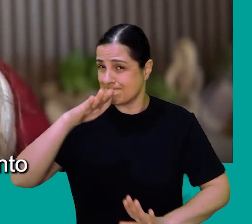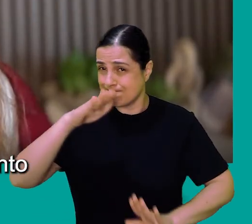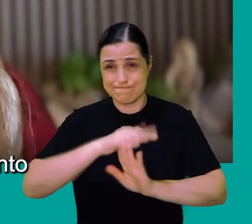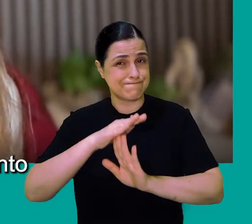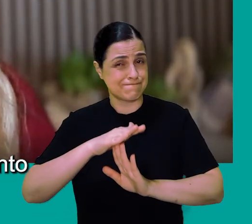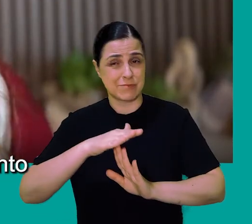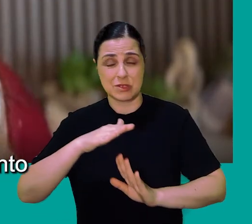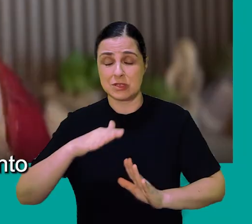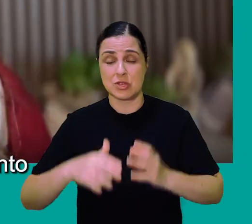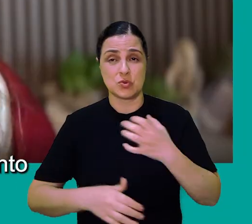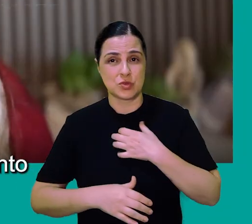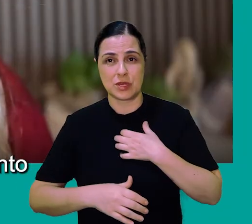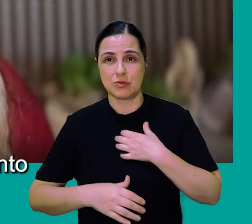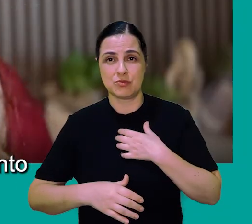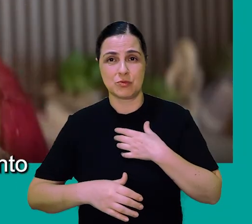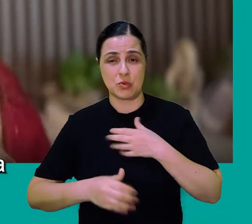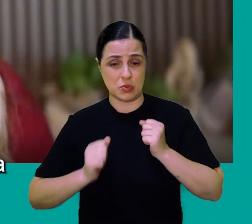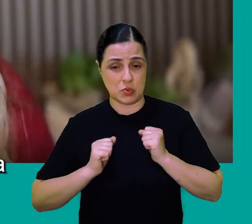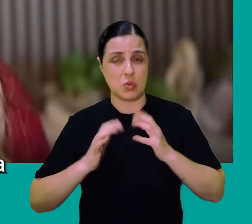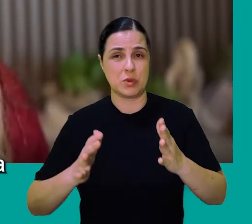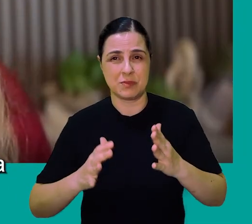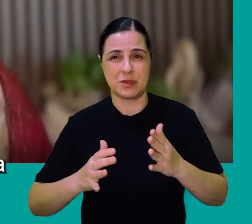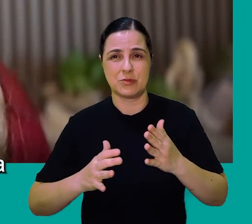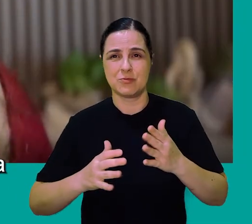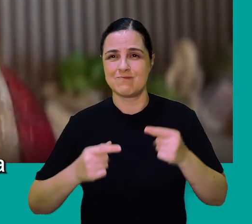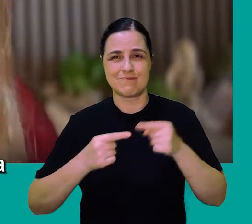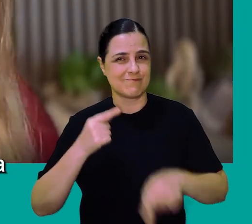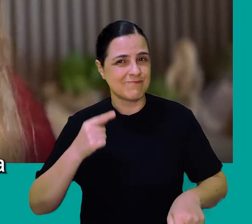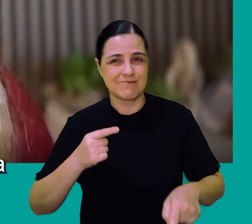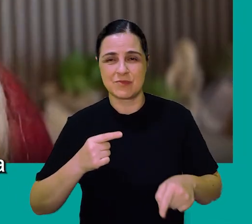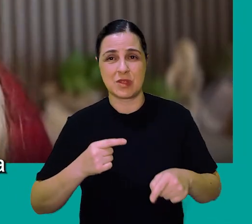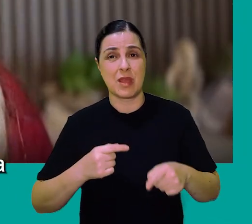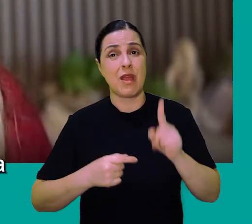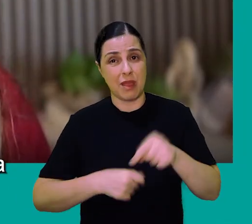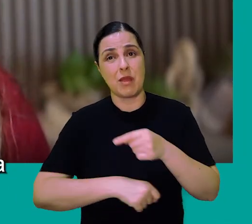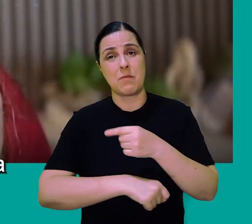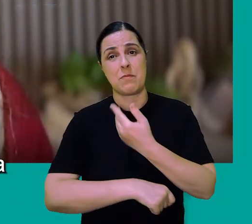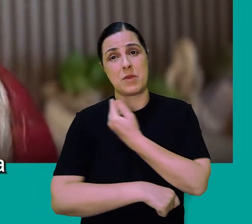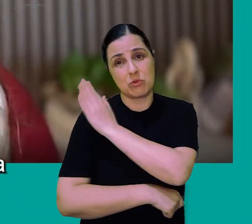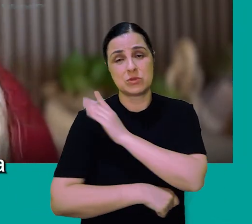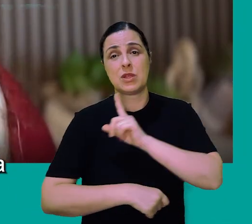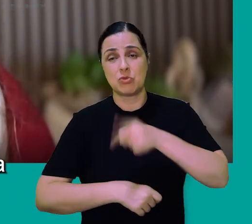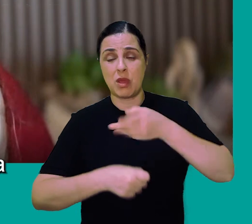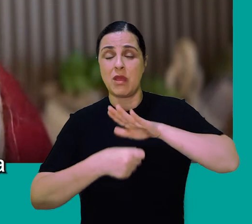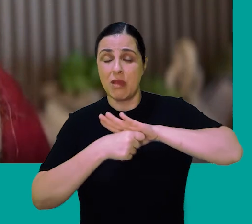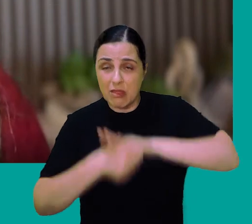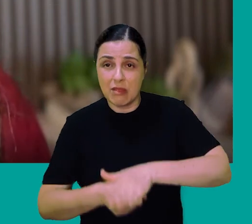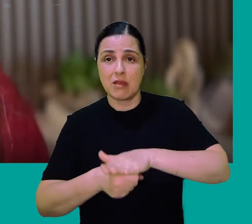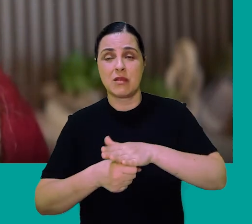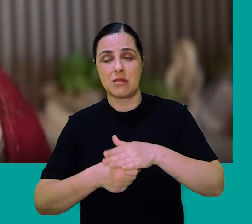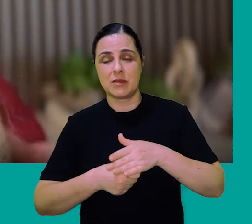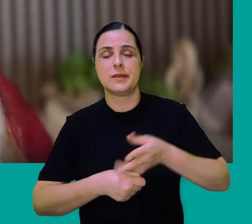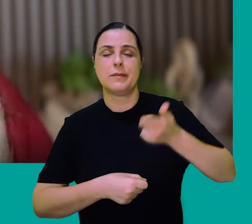um comportamento inadequado, um preconceito, uma discriminação, uma violência repetida ao longo do tempo, né?